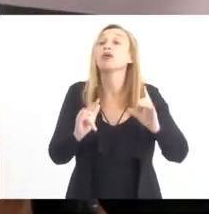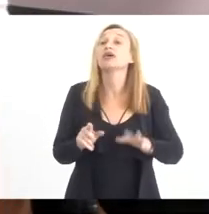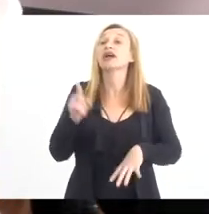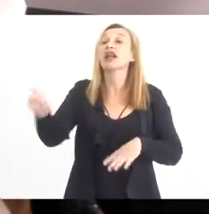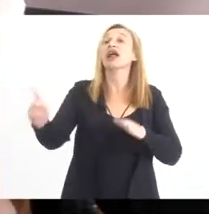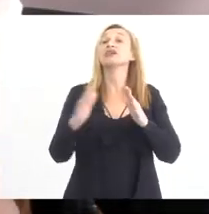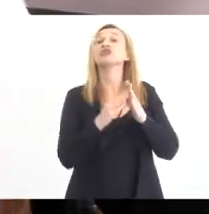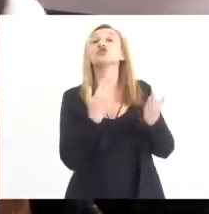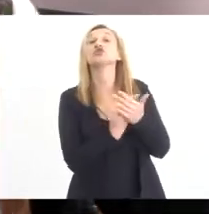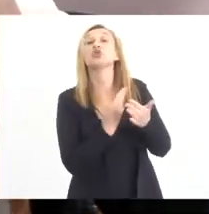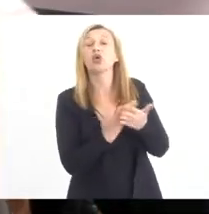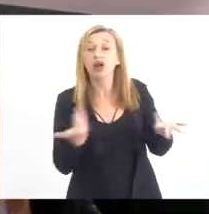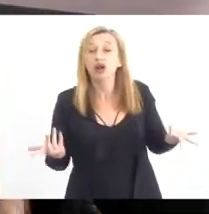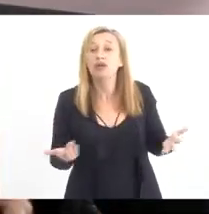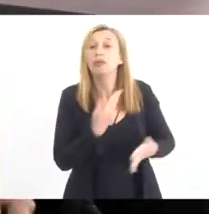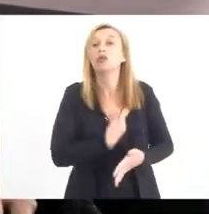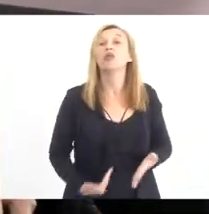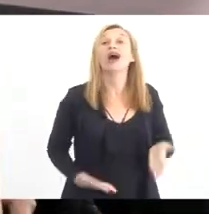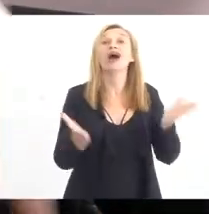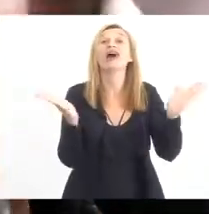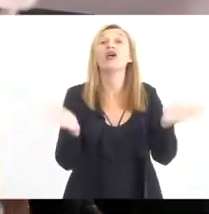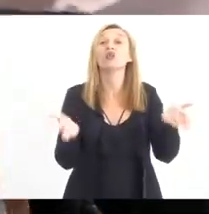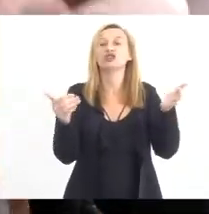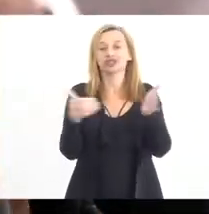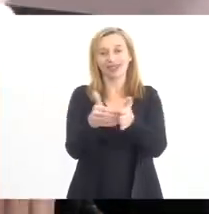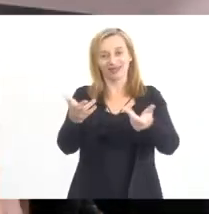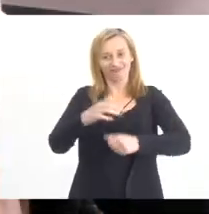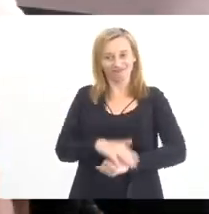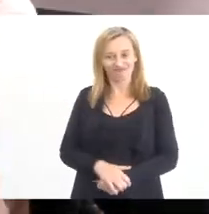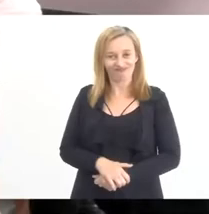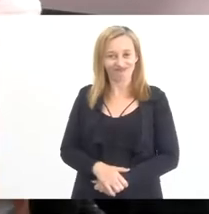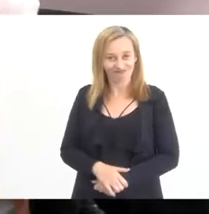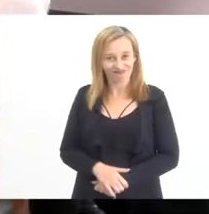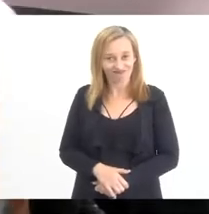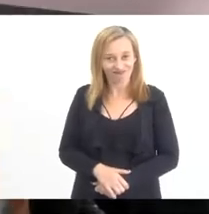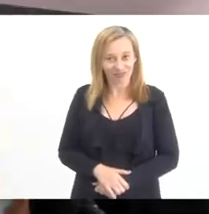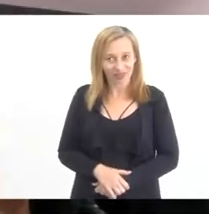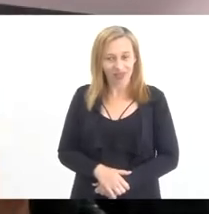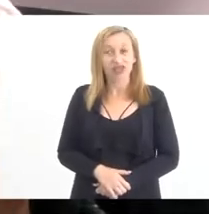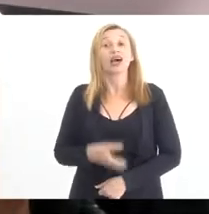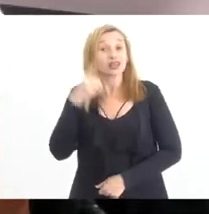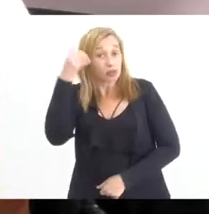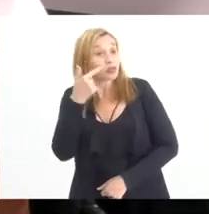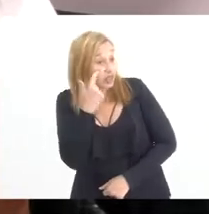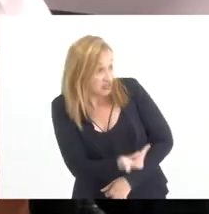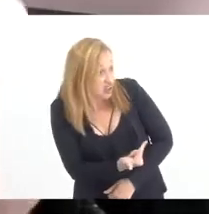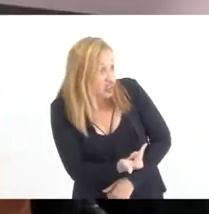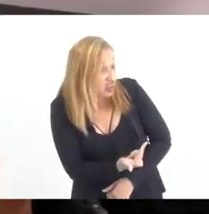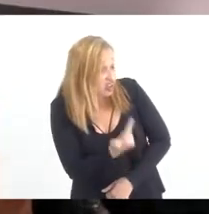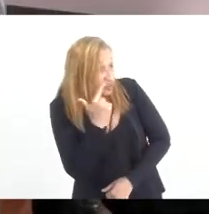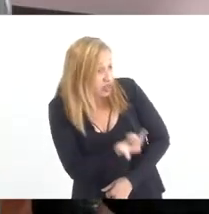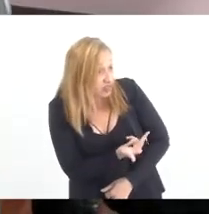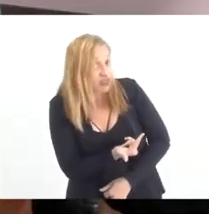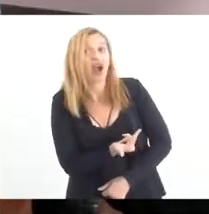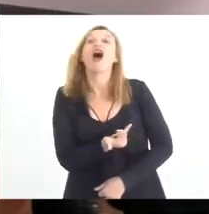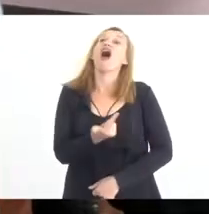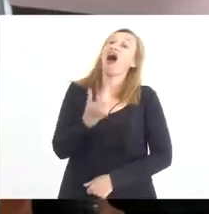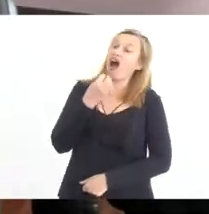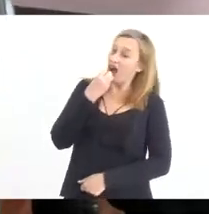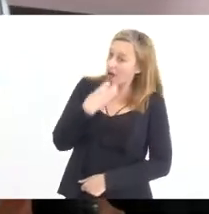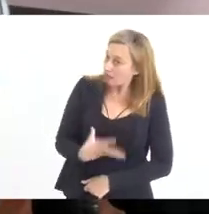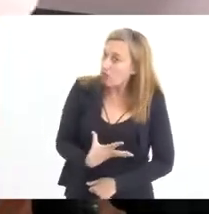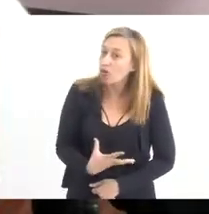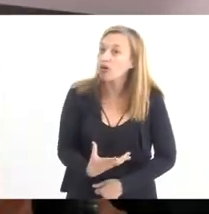escola pública, até hoje. A OB vê isso também? A deputada vê isso também? Ah, bom,